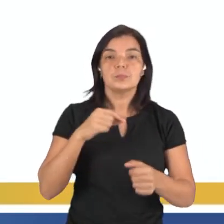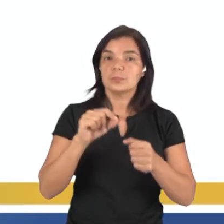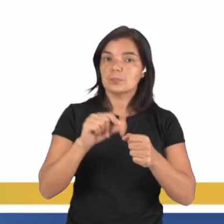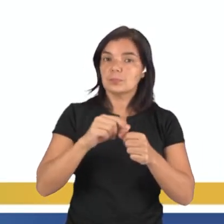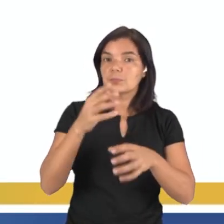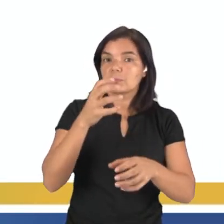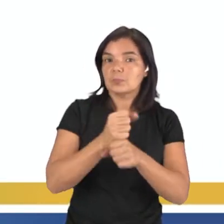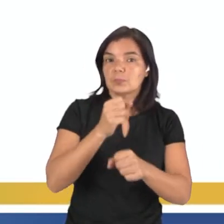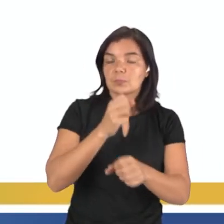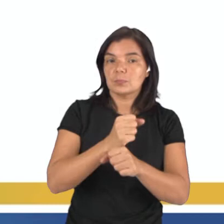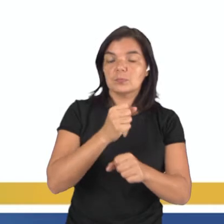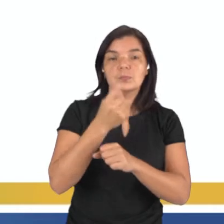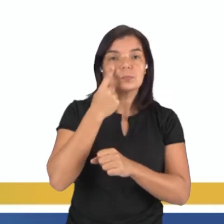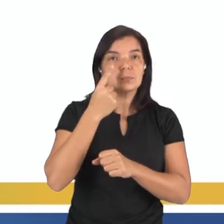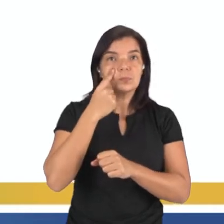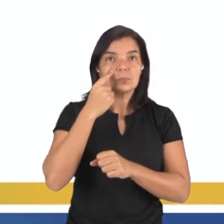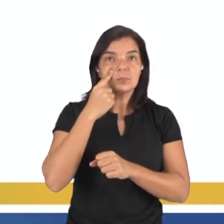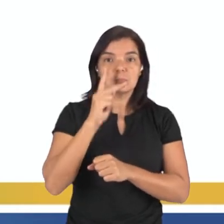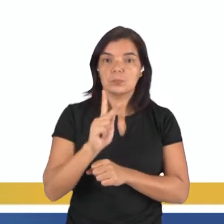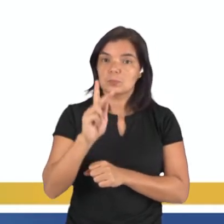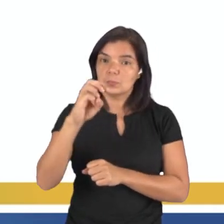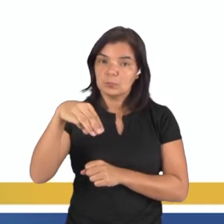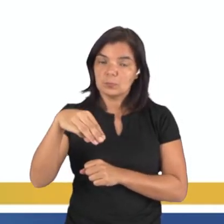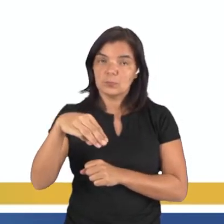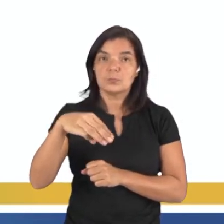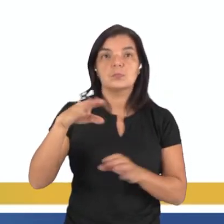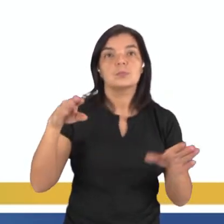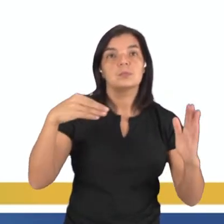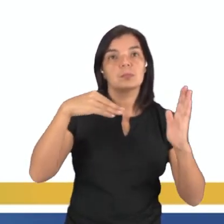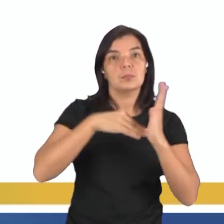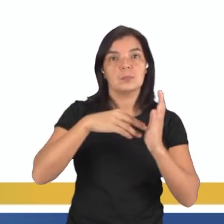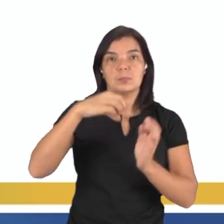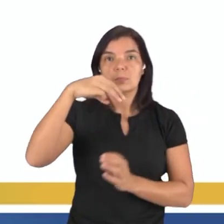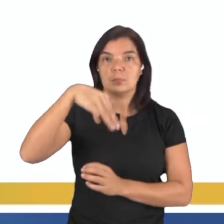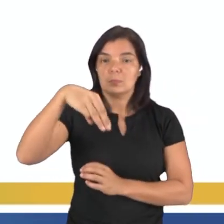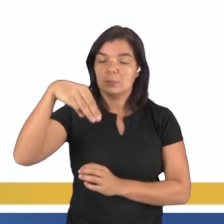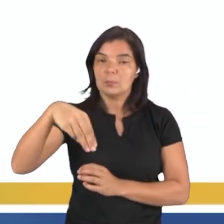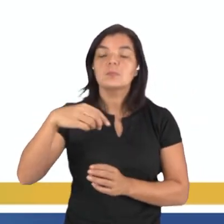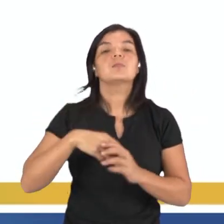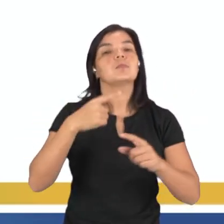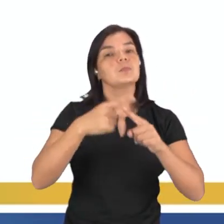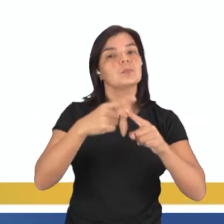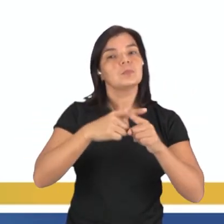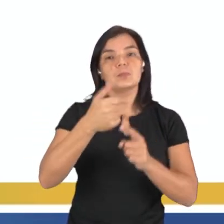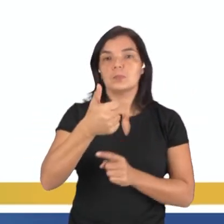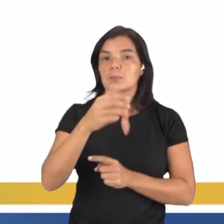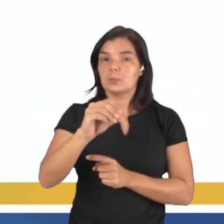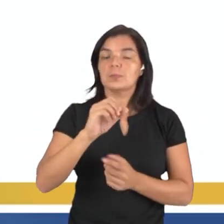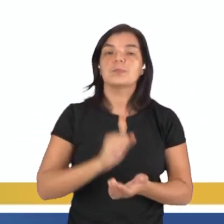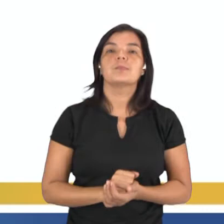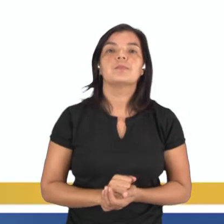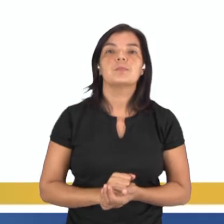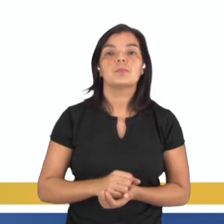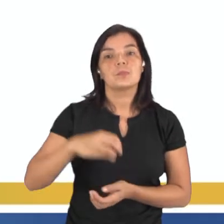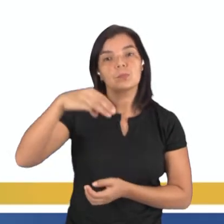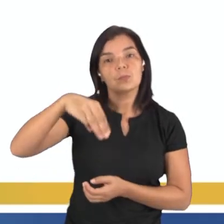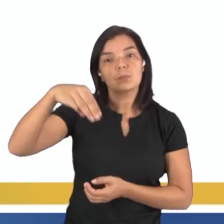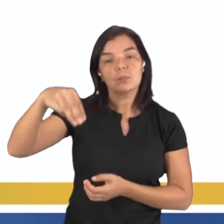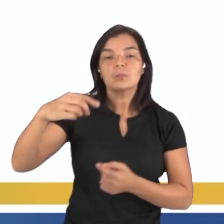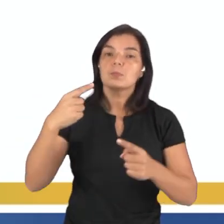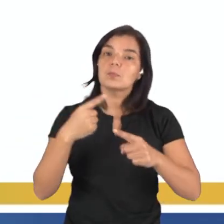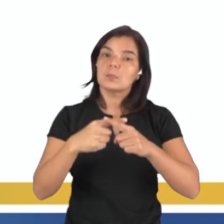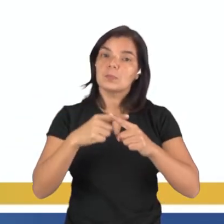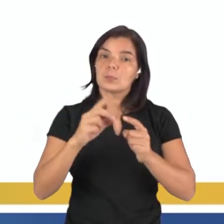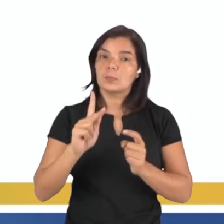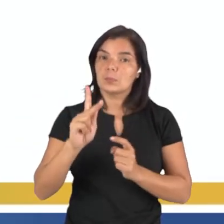fazer cálculos que venha de quilômetros para milímetros, você vai ter que multiplicar por 10. E de milímetro